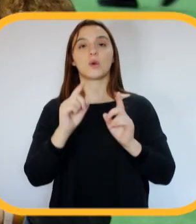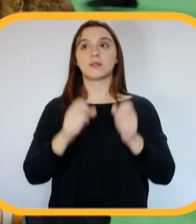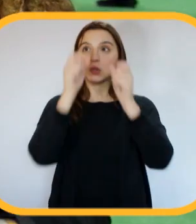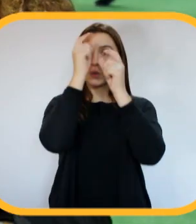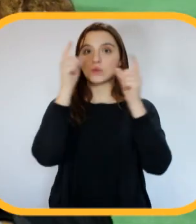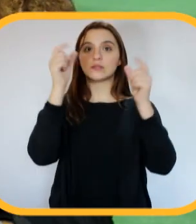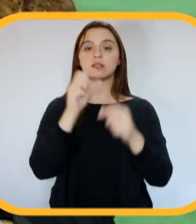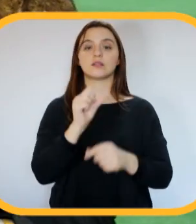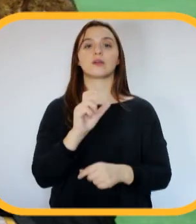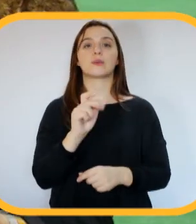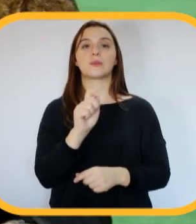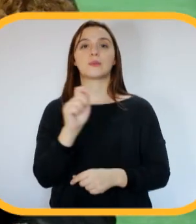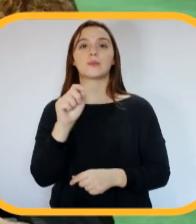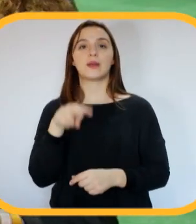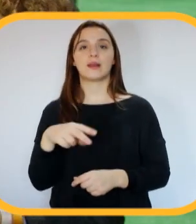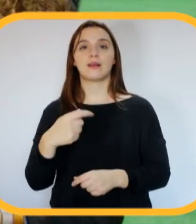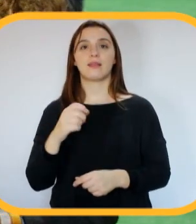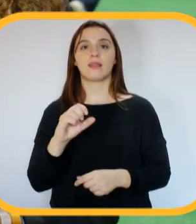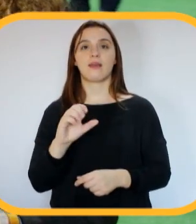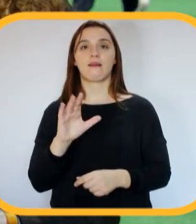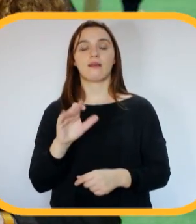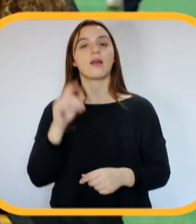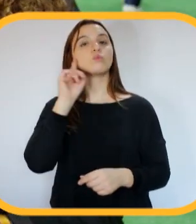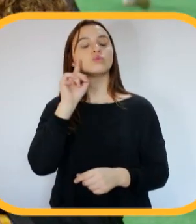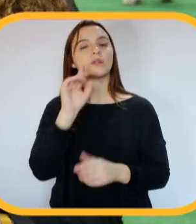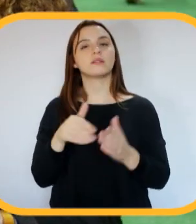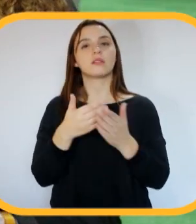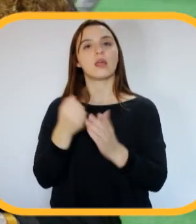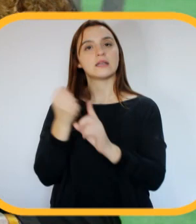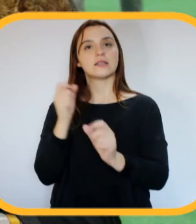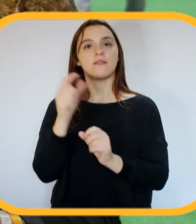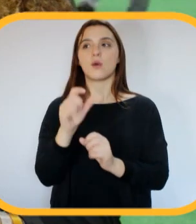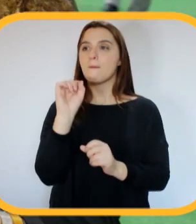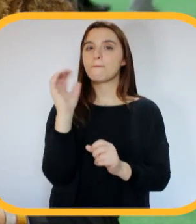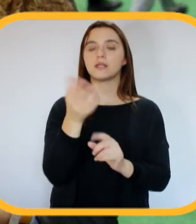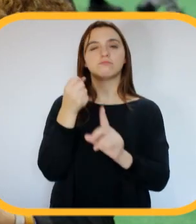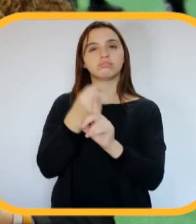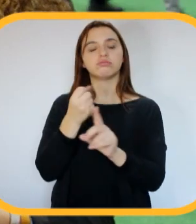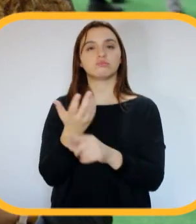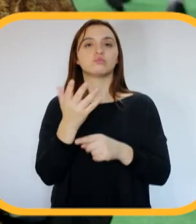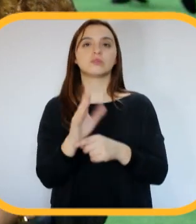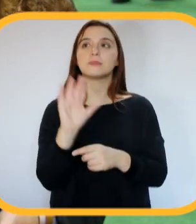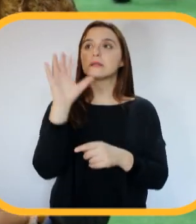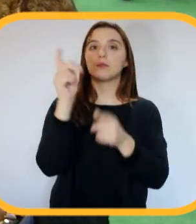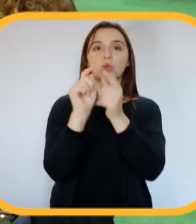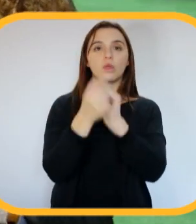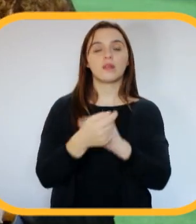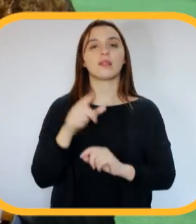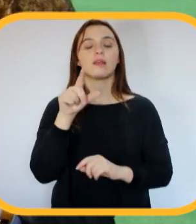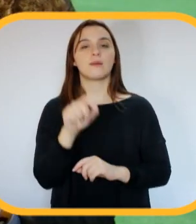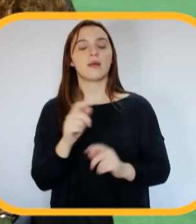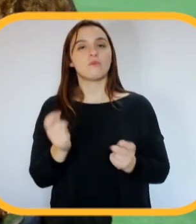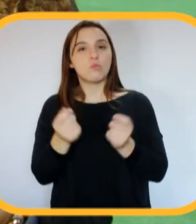É aí que entra o conceito de Green Tech. A Green Tech é fundamental para enfrentar desafios ambientais, como as